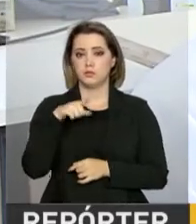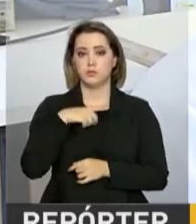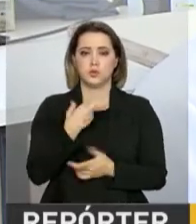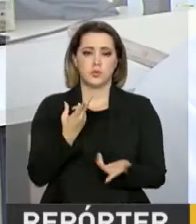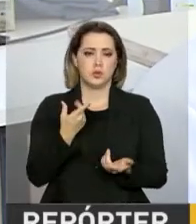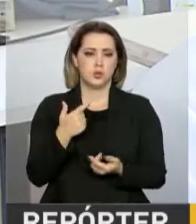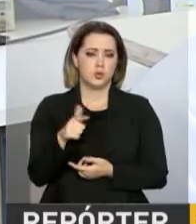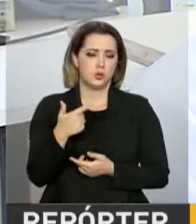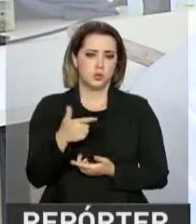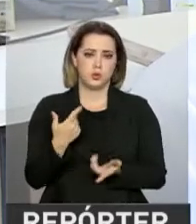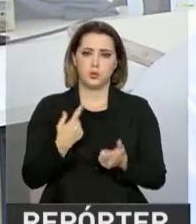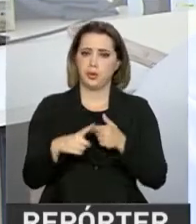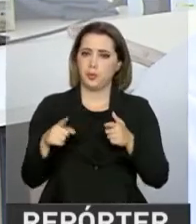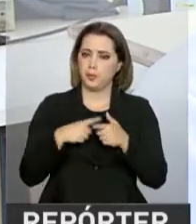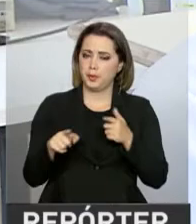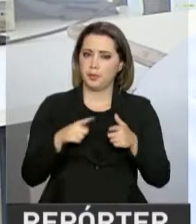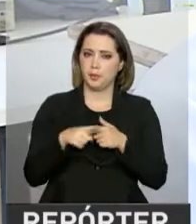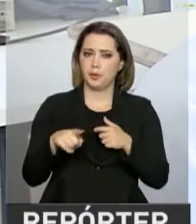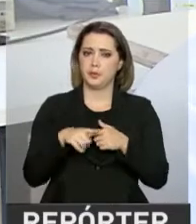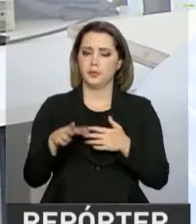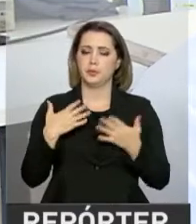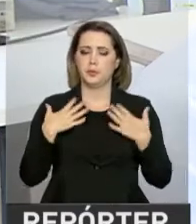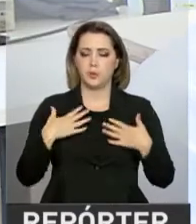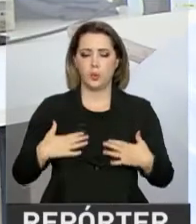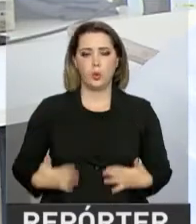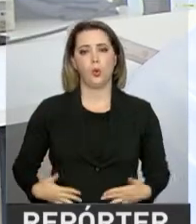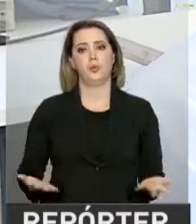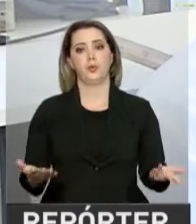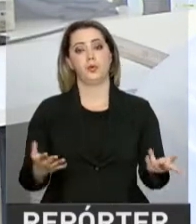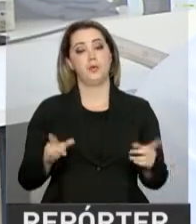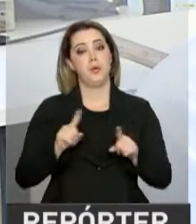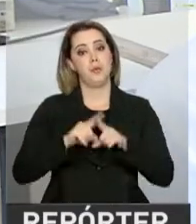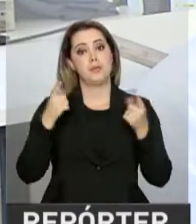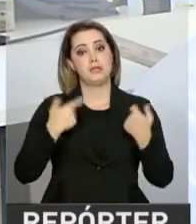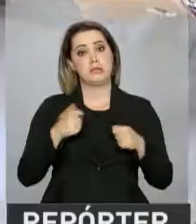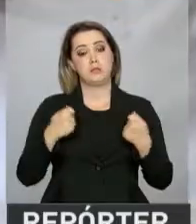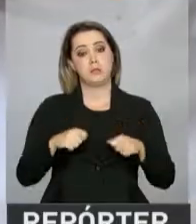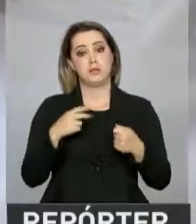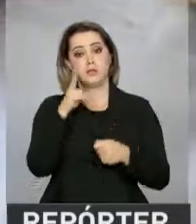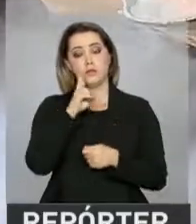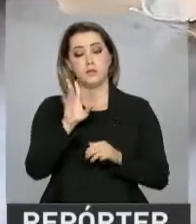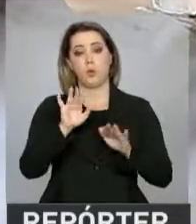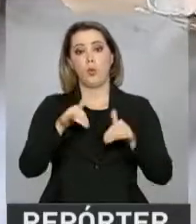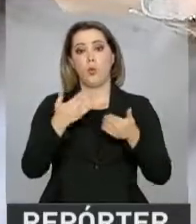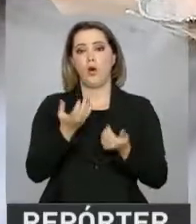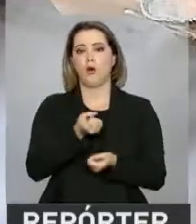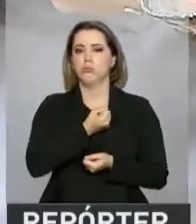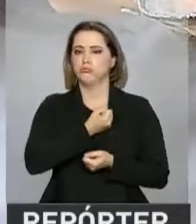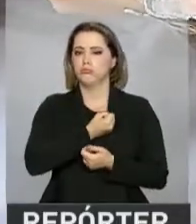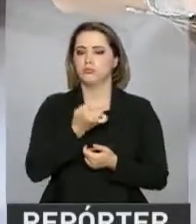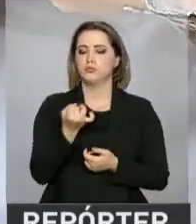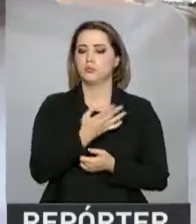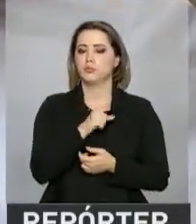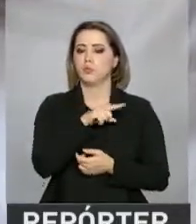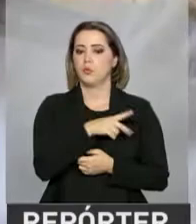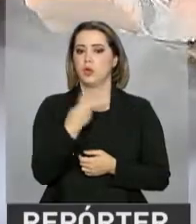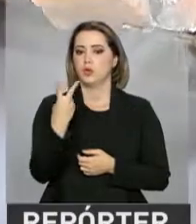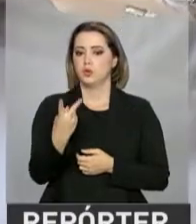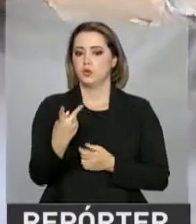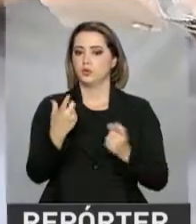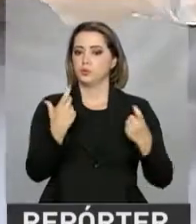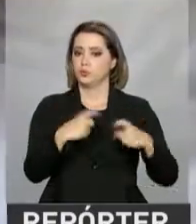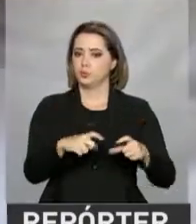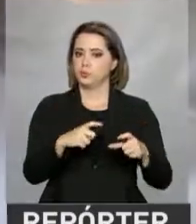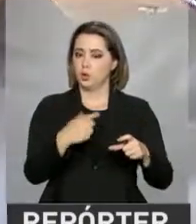não causam efeito lesivo contra o organismo humano, desde que sejam nessas concentrações. Essas duas bandejas de carne foram compradas no